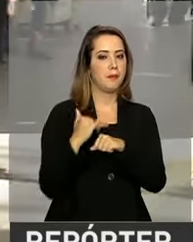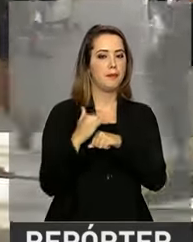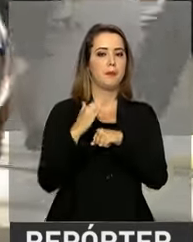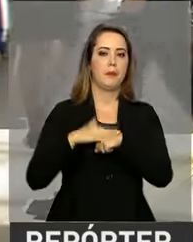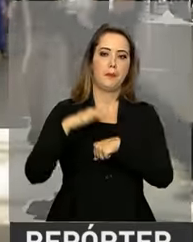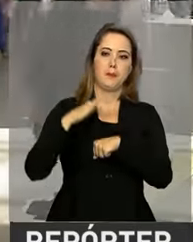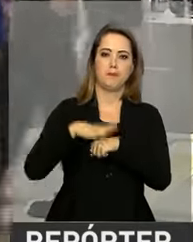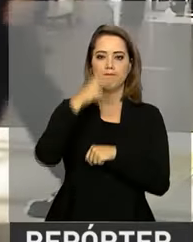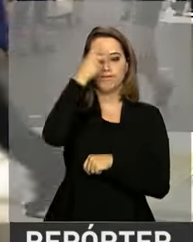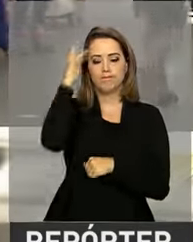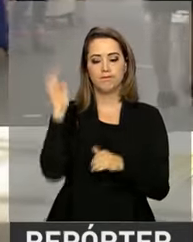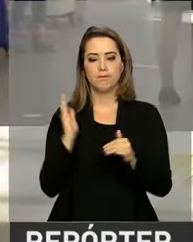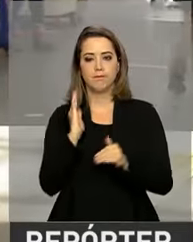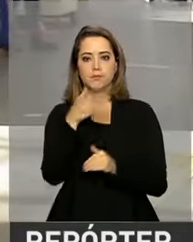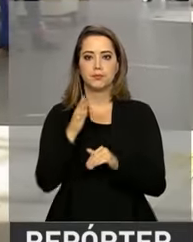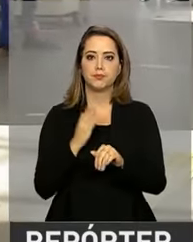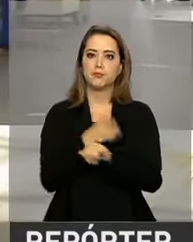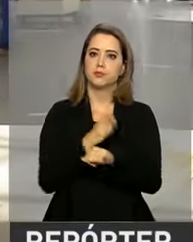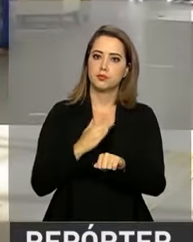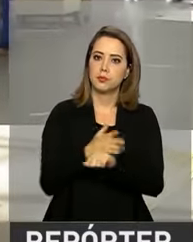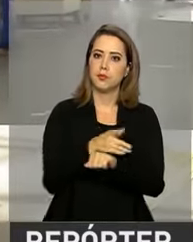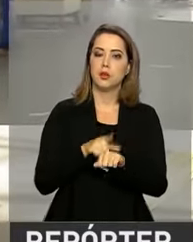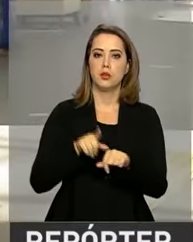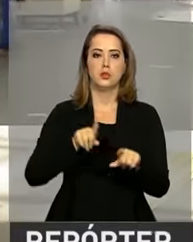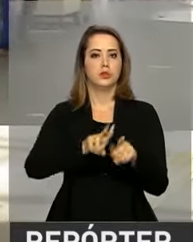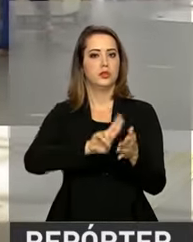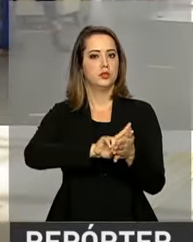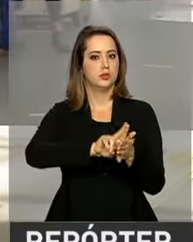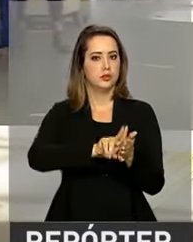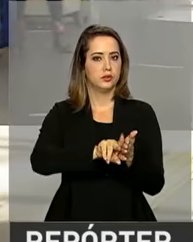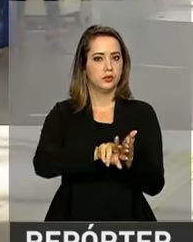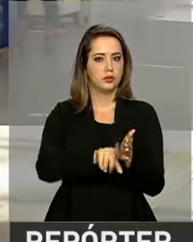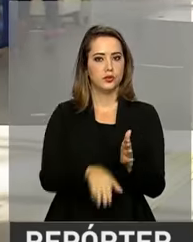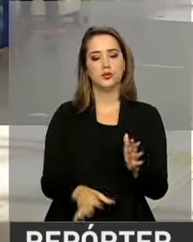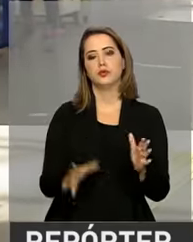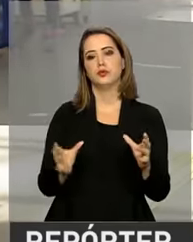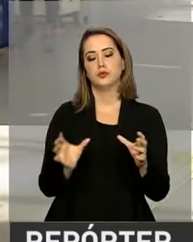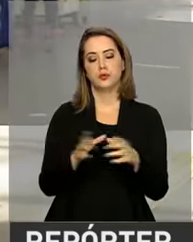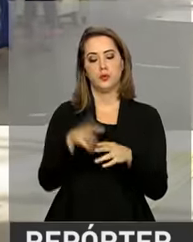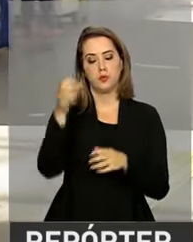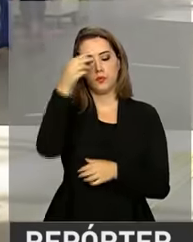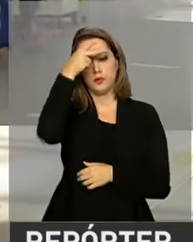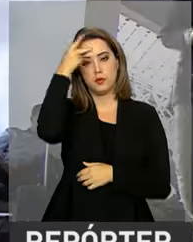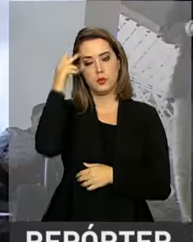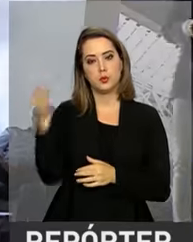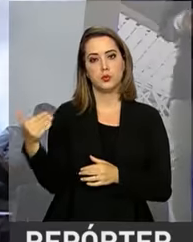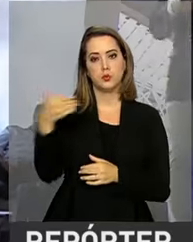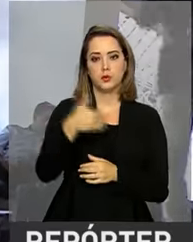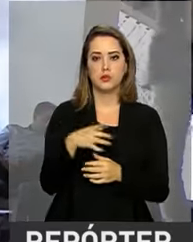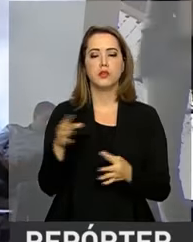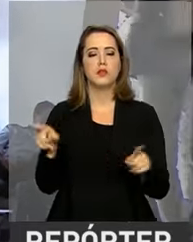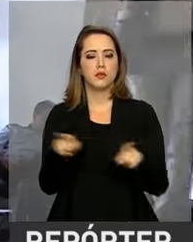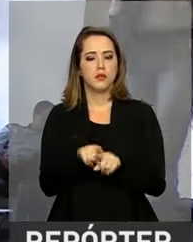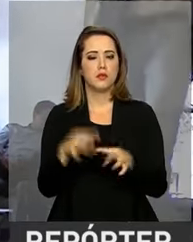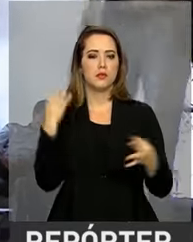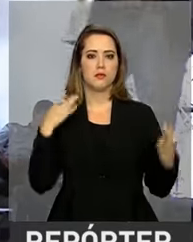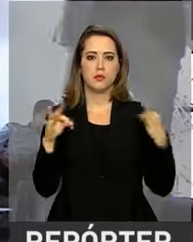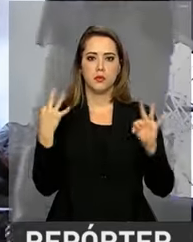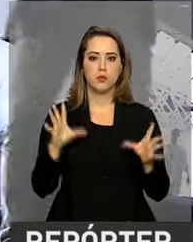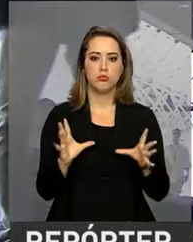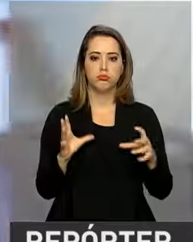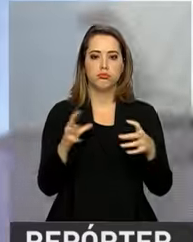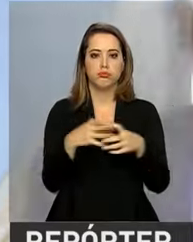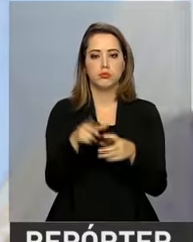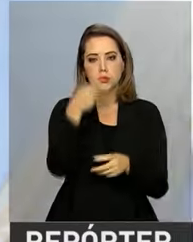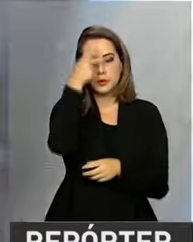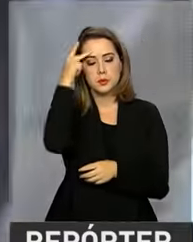de passageiros, incluindo aí atletas, membros de delegações e turistas. Tanta gente reunida